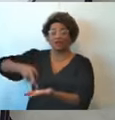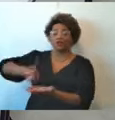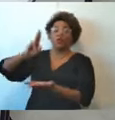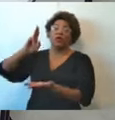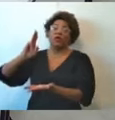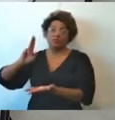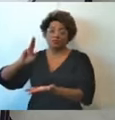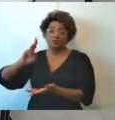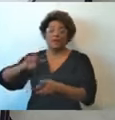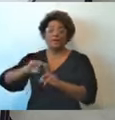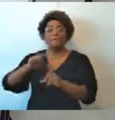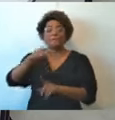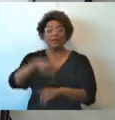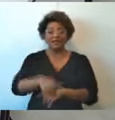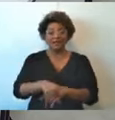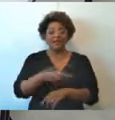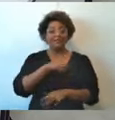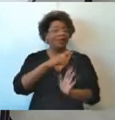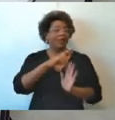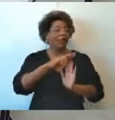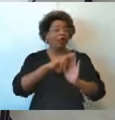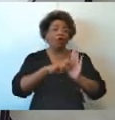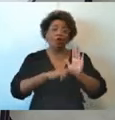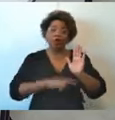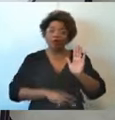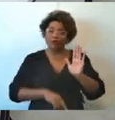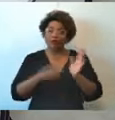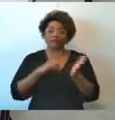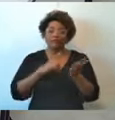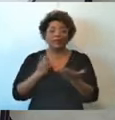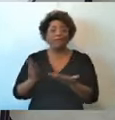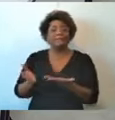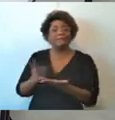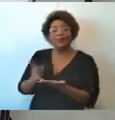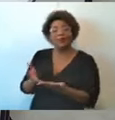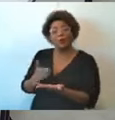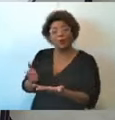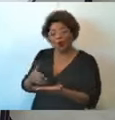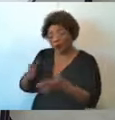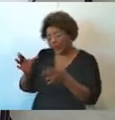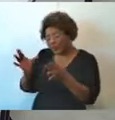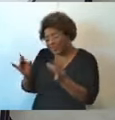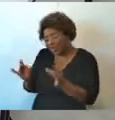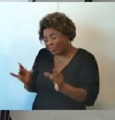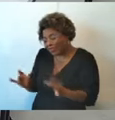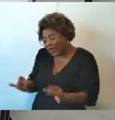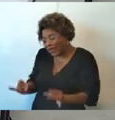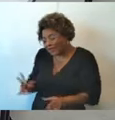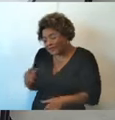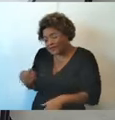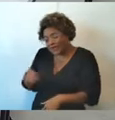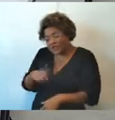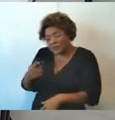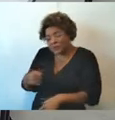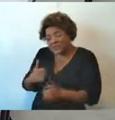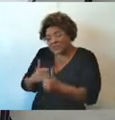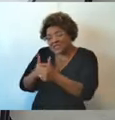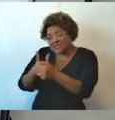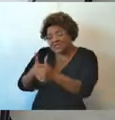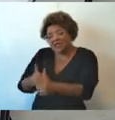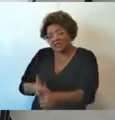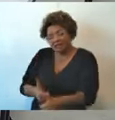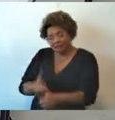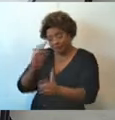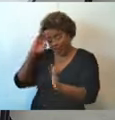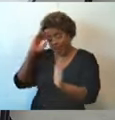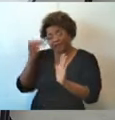todos detalhados, né, que a gente é obrigado a seguir, inclusive para poder implantar a faixa, nós vamos ter que pedir uma